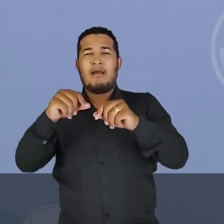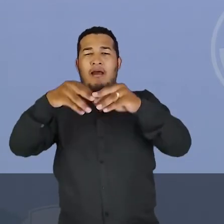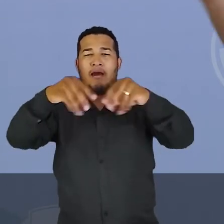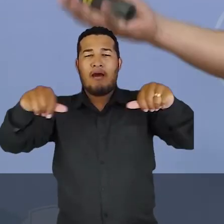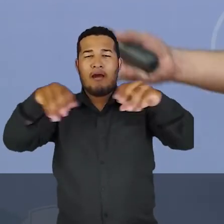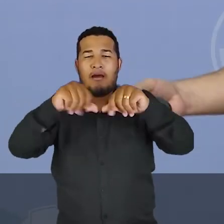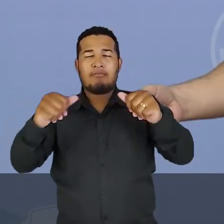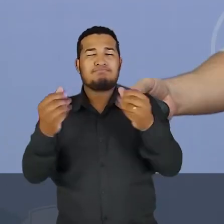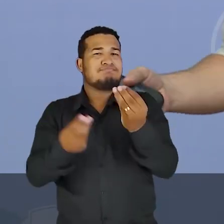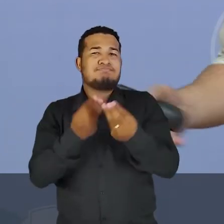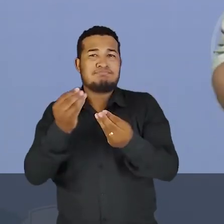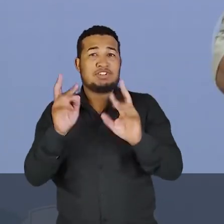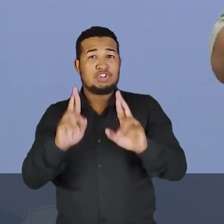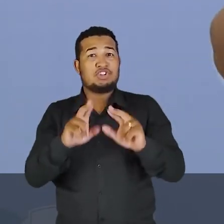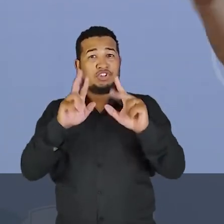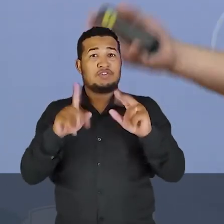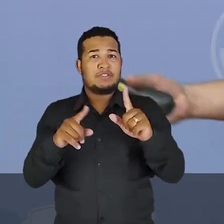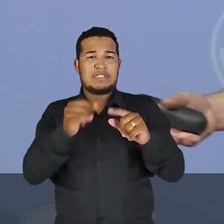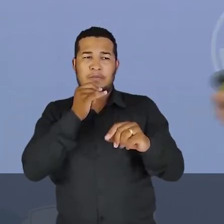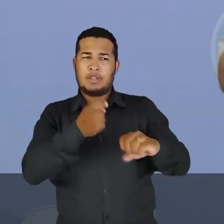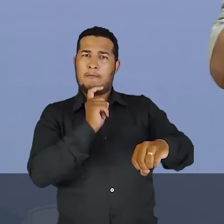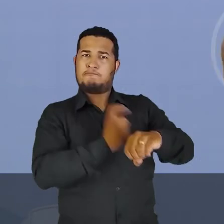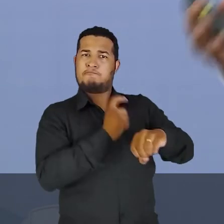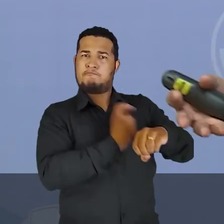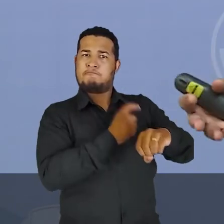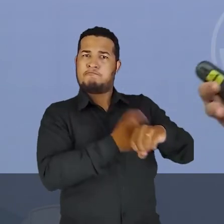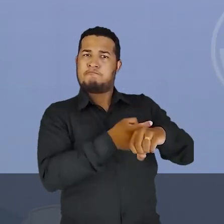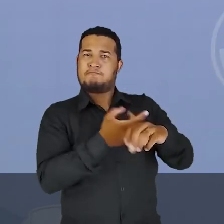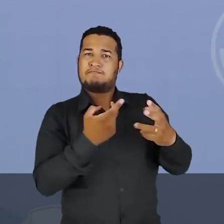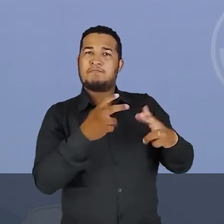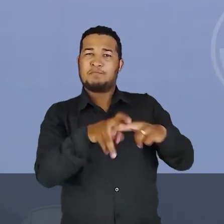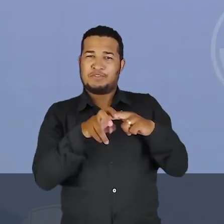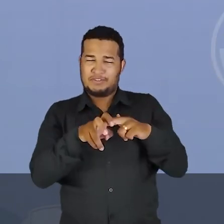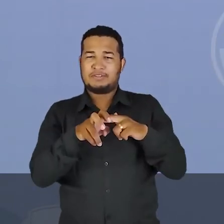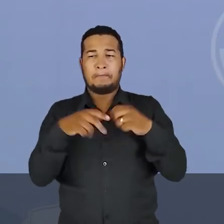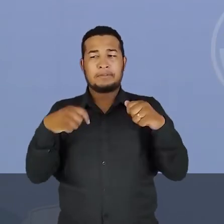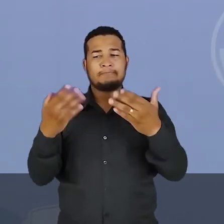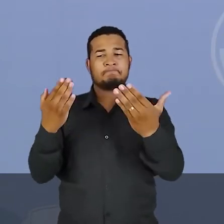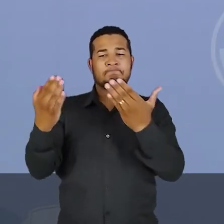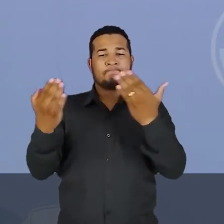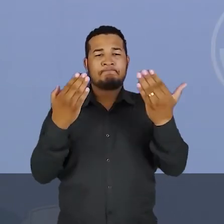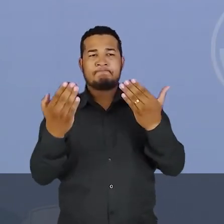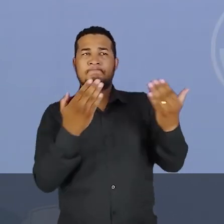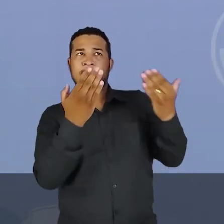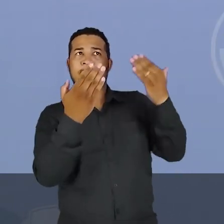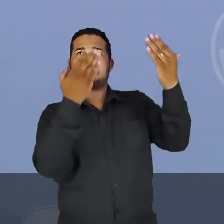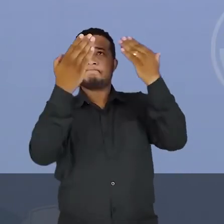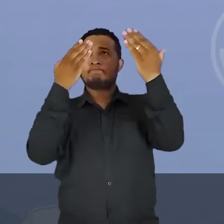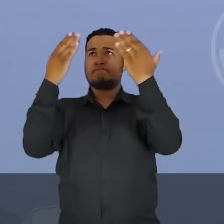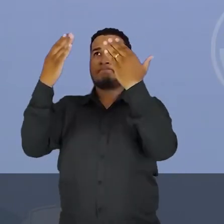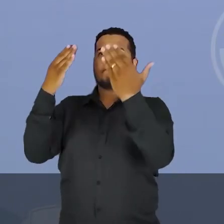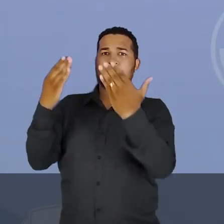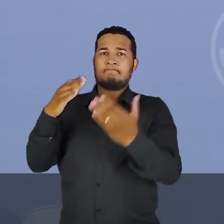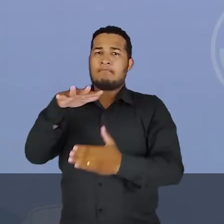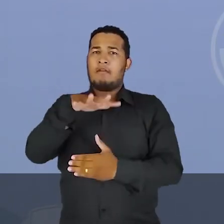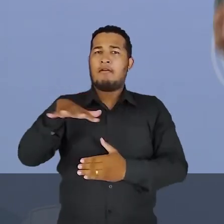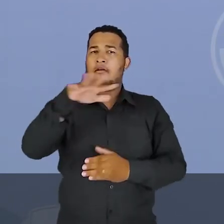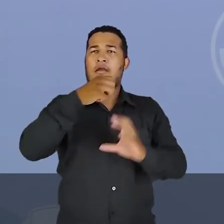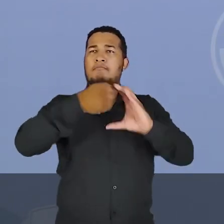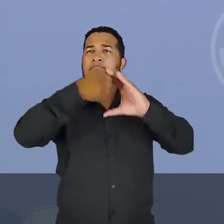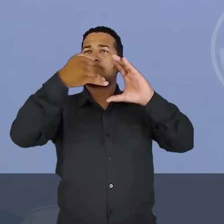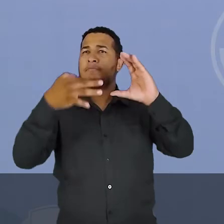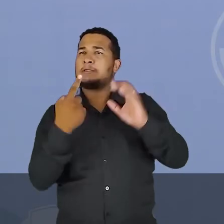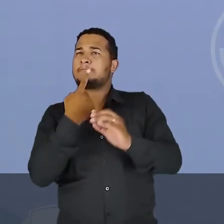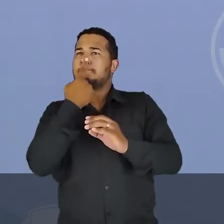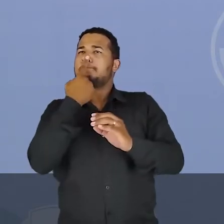é diferente, né, de um solo mais rochoso. Então você tem que analisar muito bem, caracterizar a área para que se